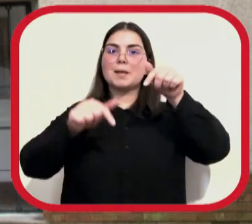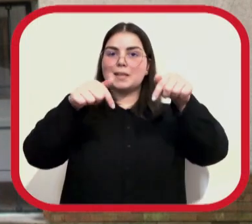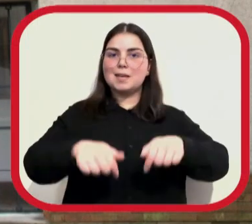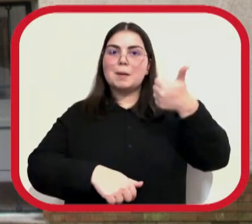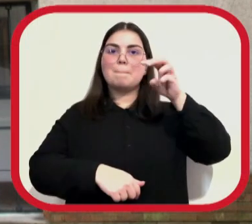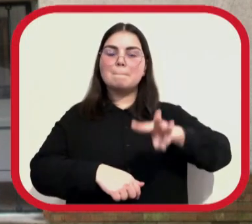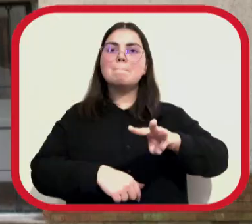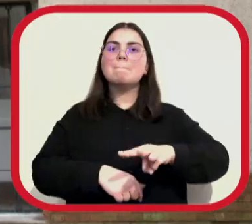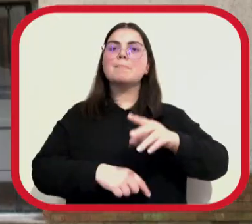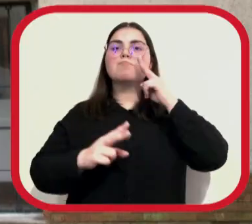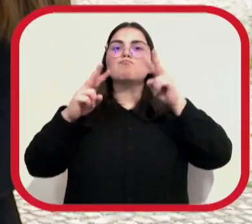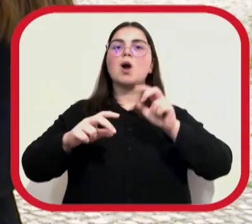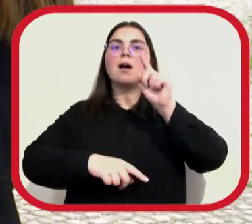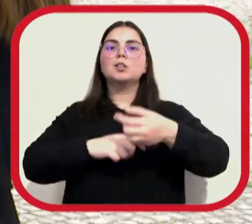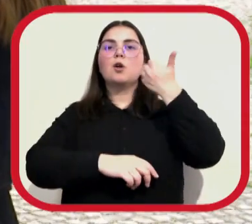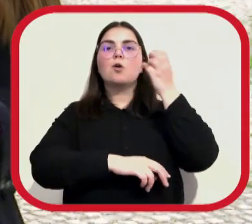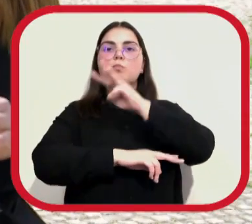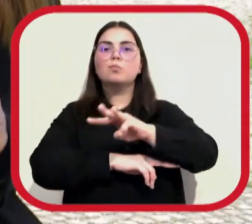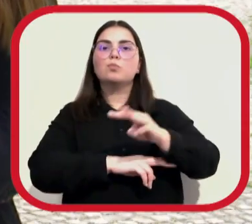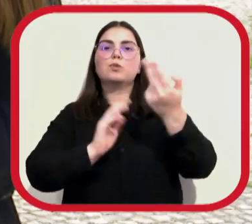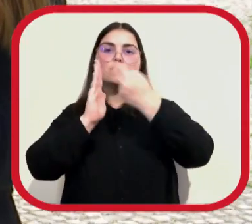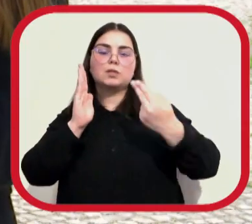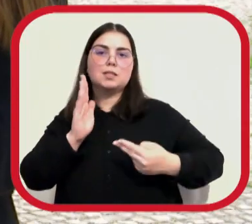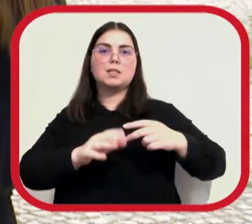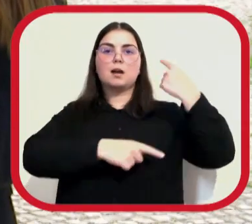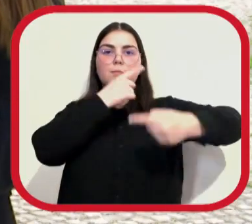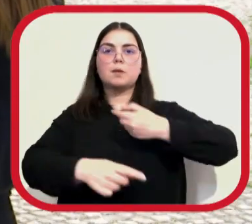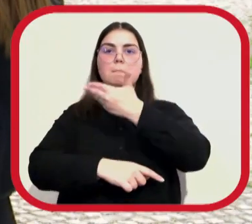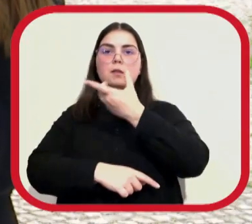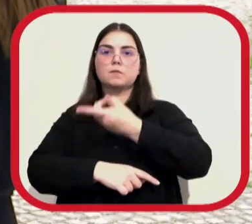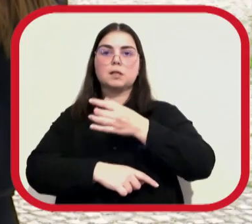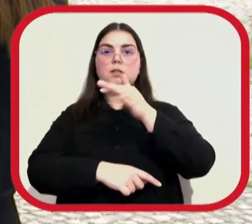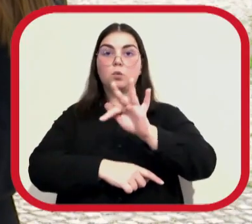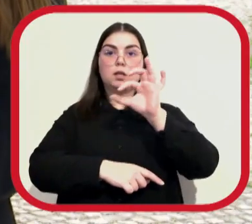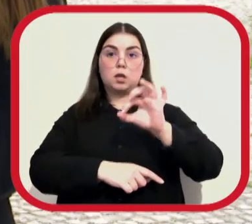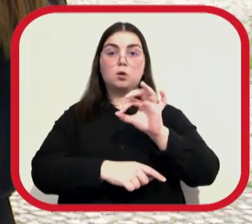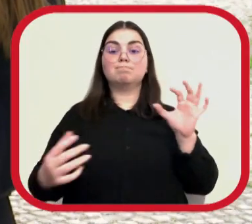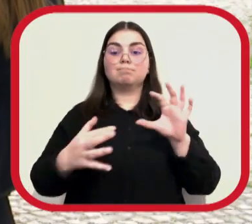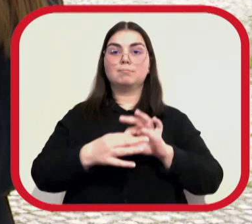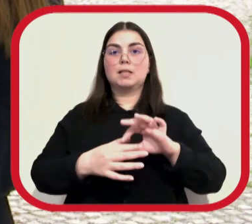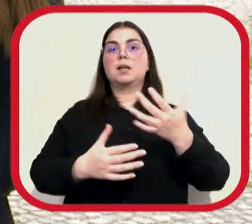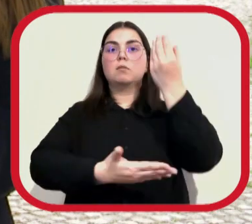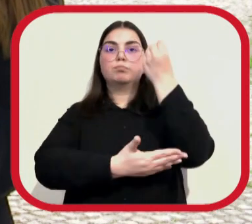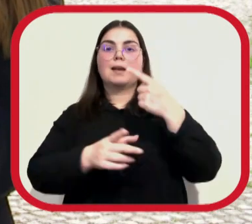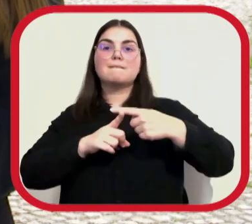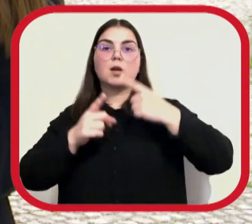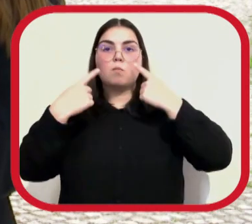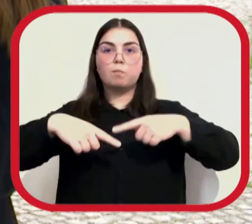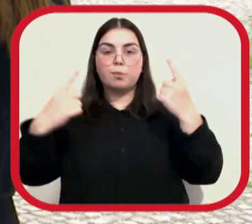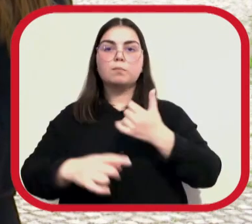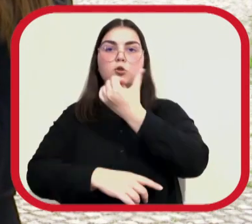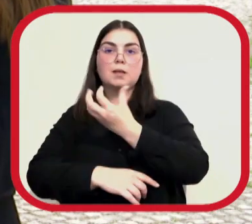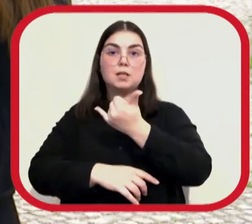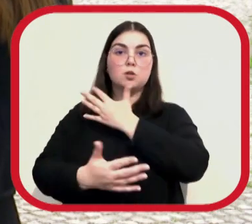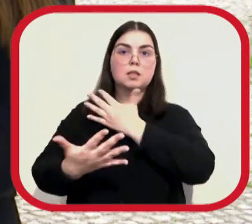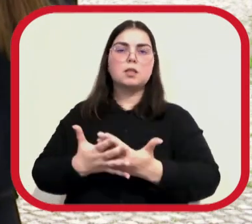É também aqui, em Belém, que se encontra o Museu de Arte Popular desde 1948. Classificado como um monumento de interesse público